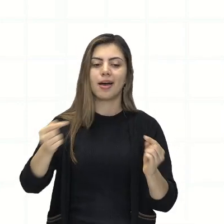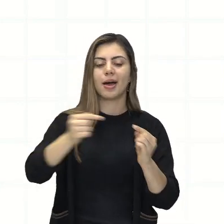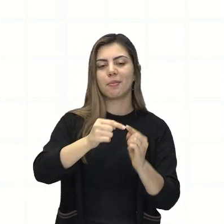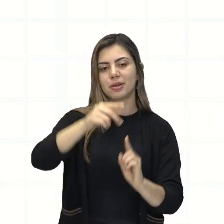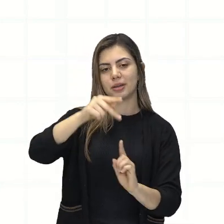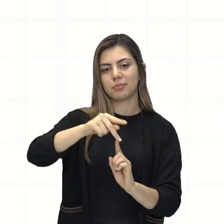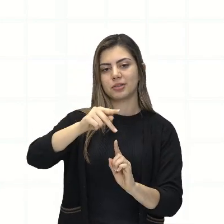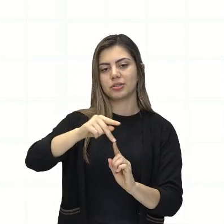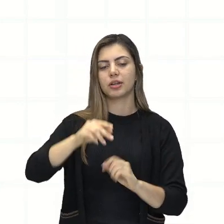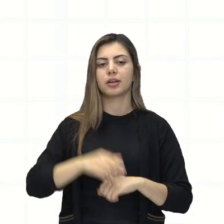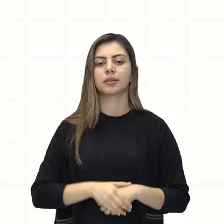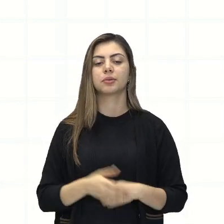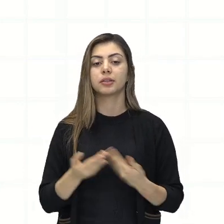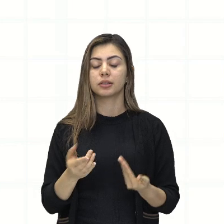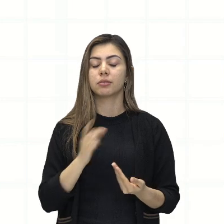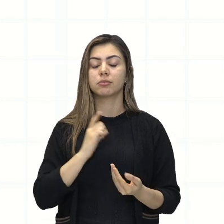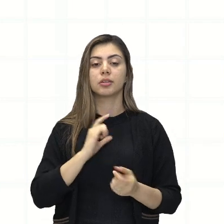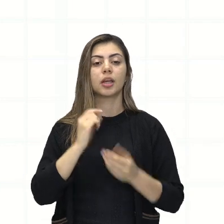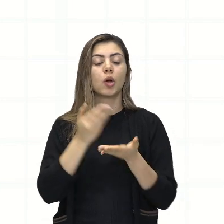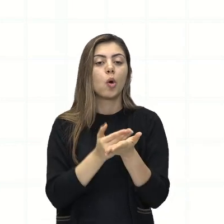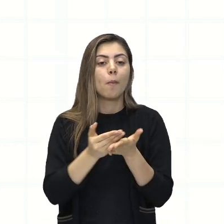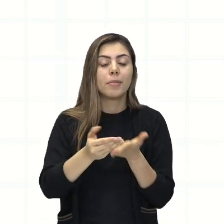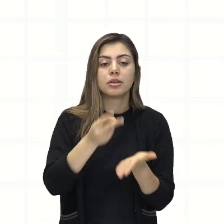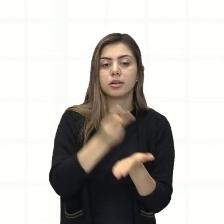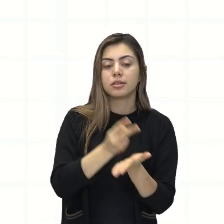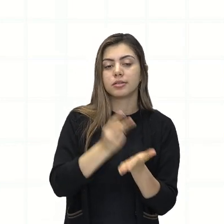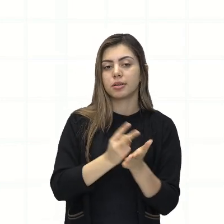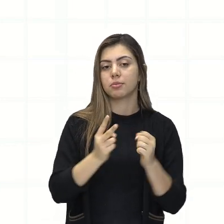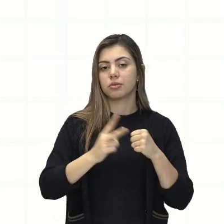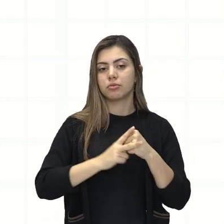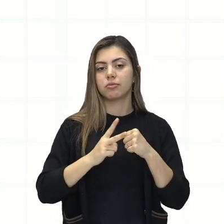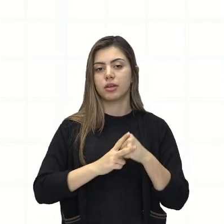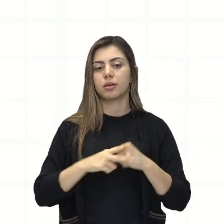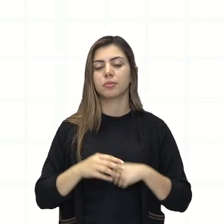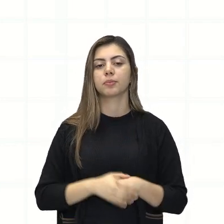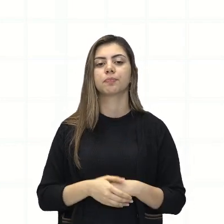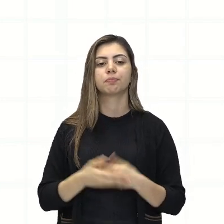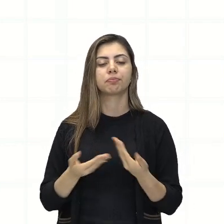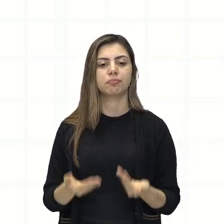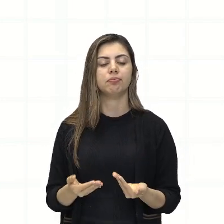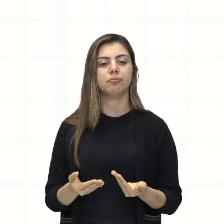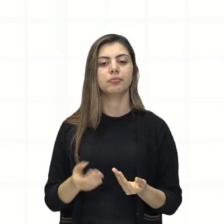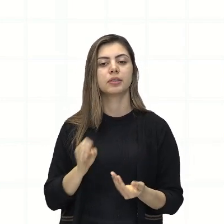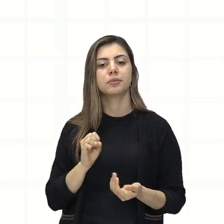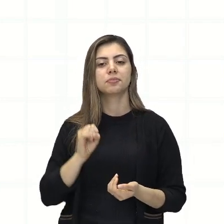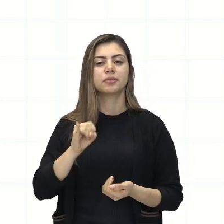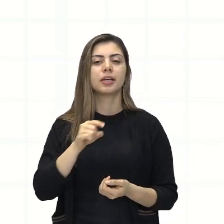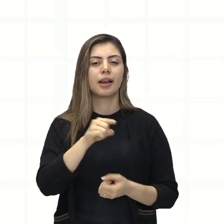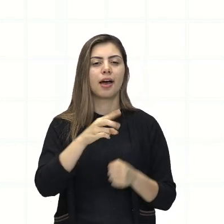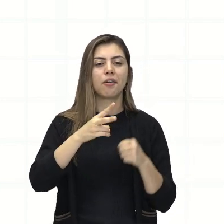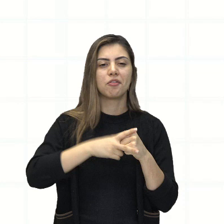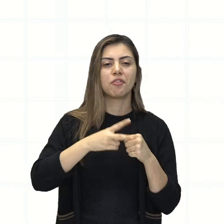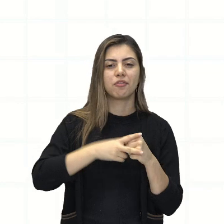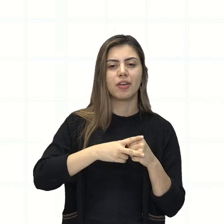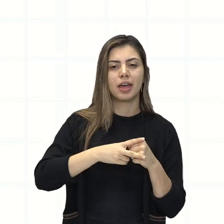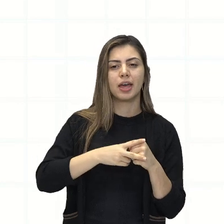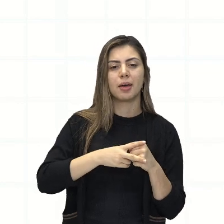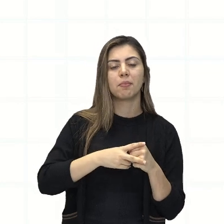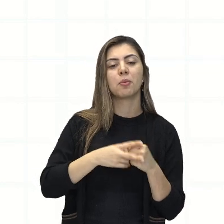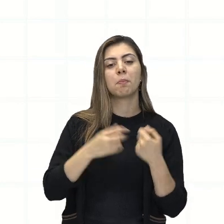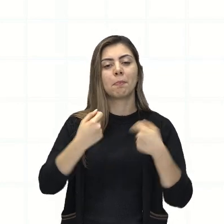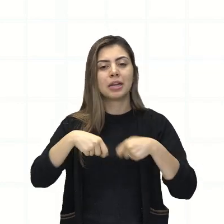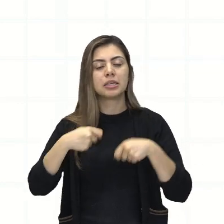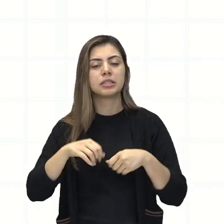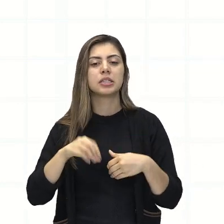vai ser iniciado pelo verbo, tá? Isto é, se os verbos exigem ou